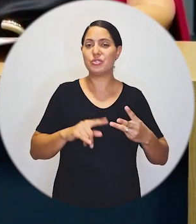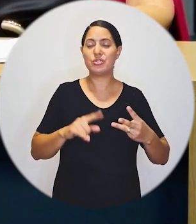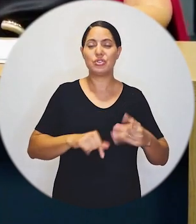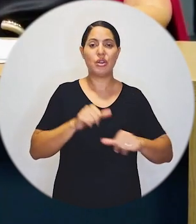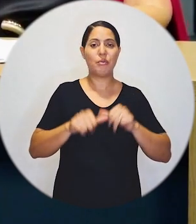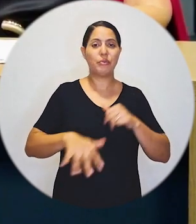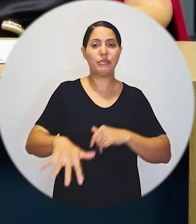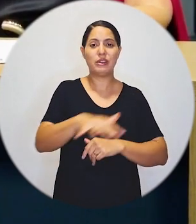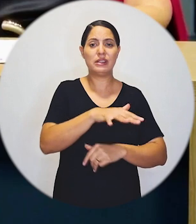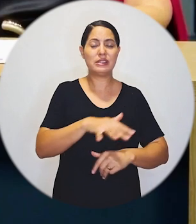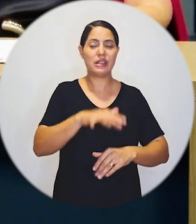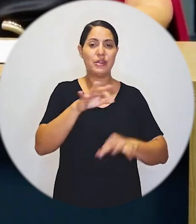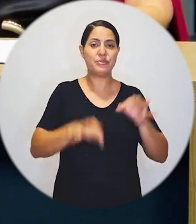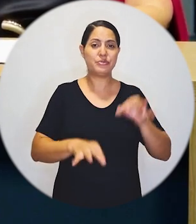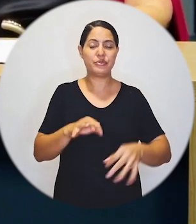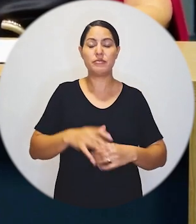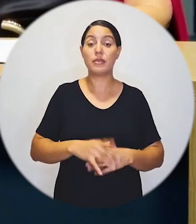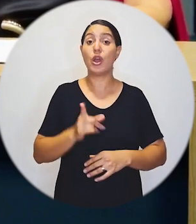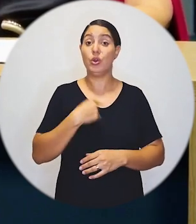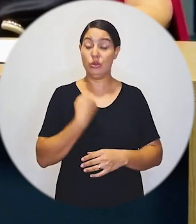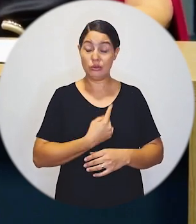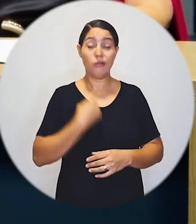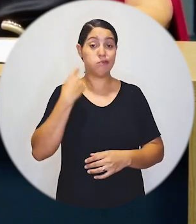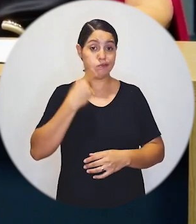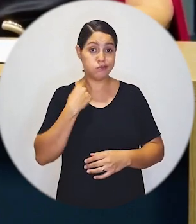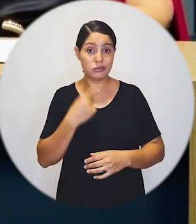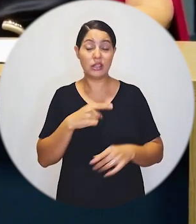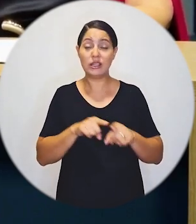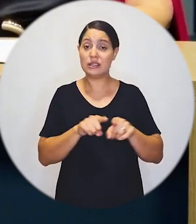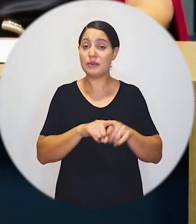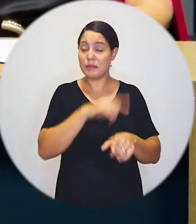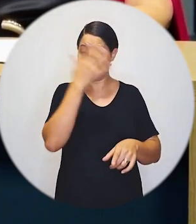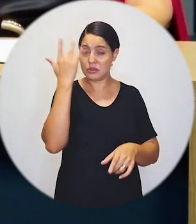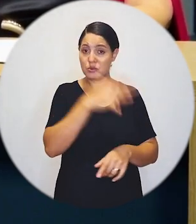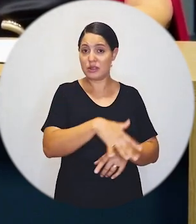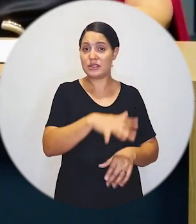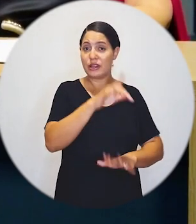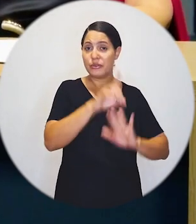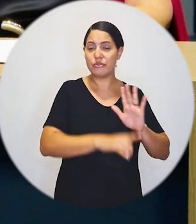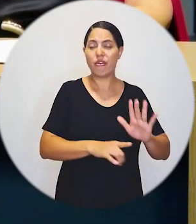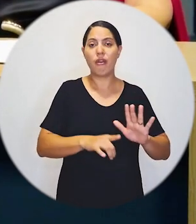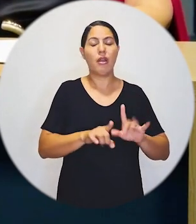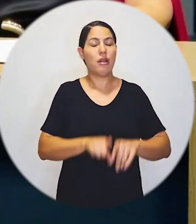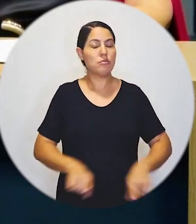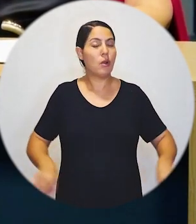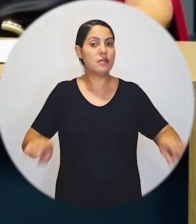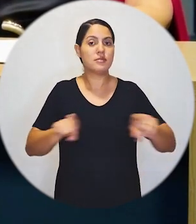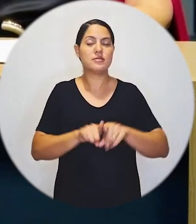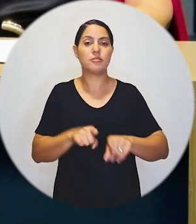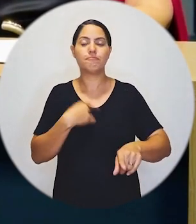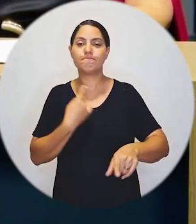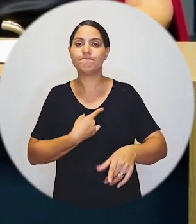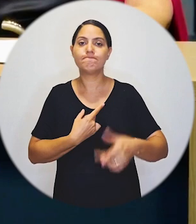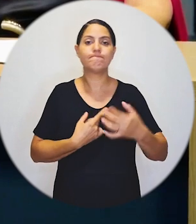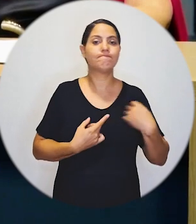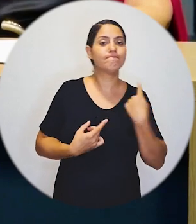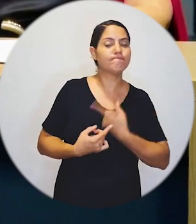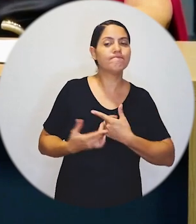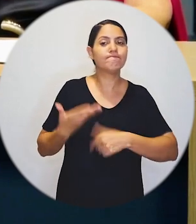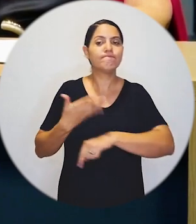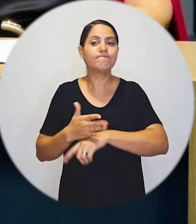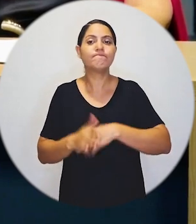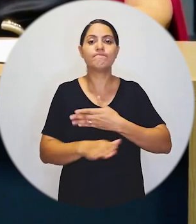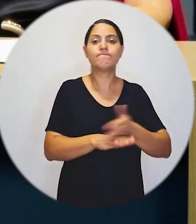no cenário jurídico exigem de nós, advogados e operadores do direito, uma atualização constante e um olhar crítico sobre